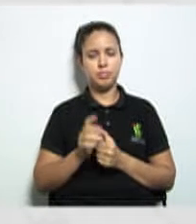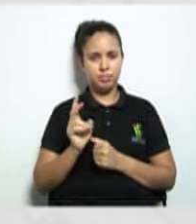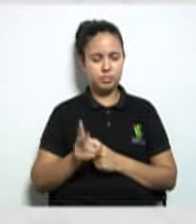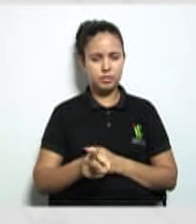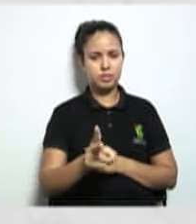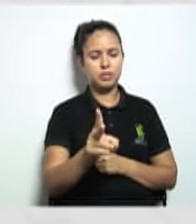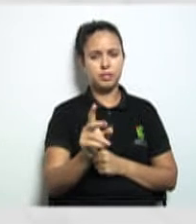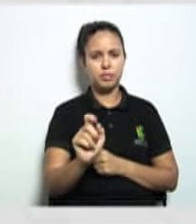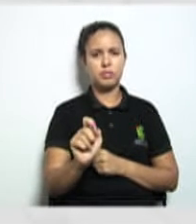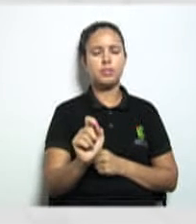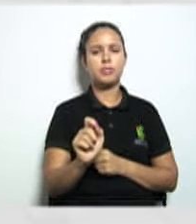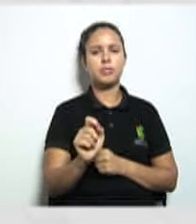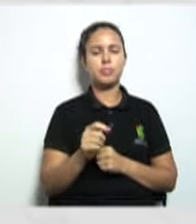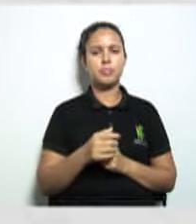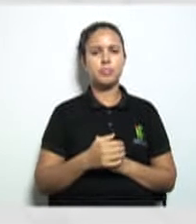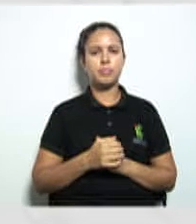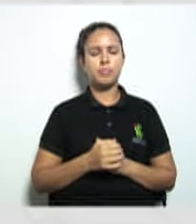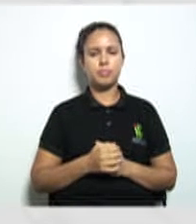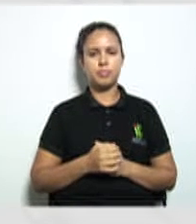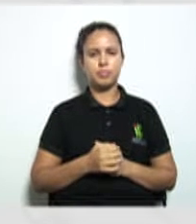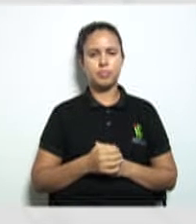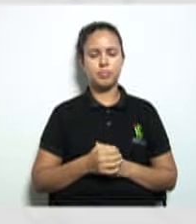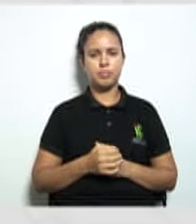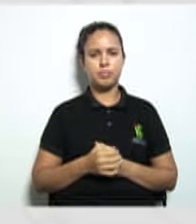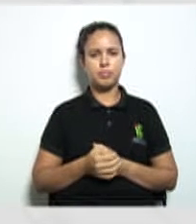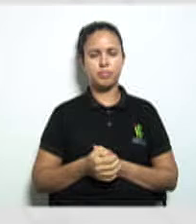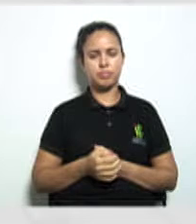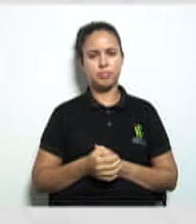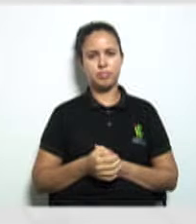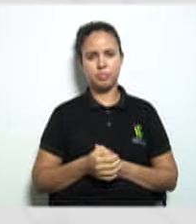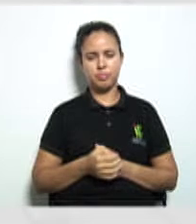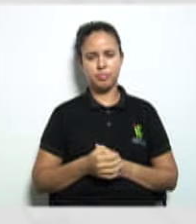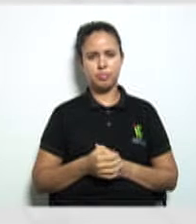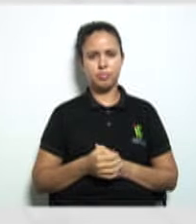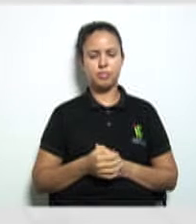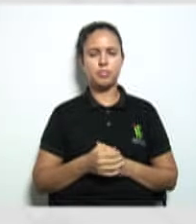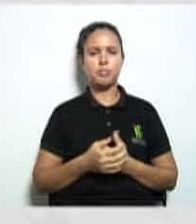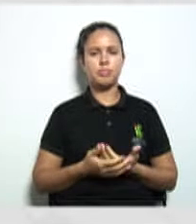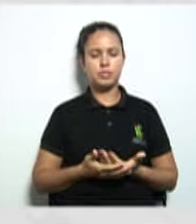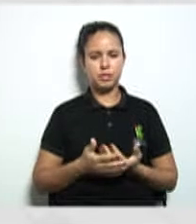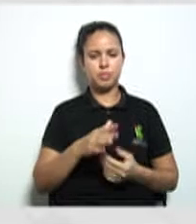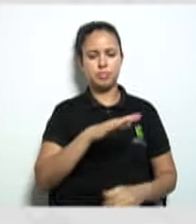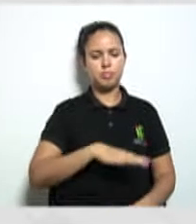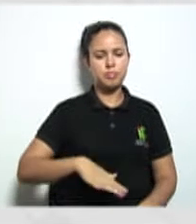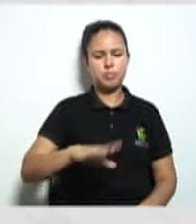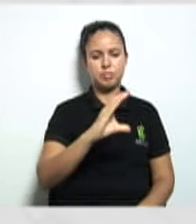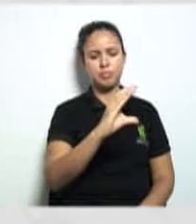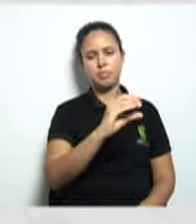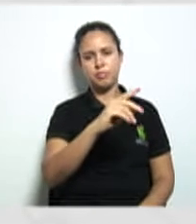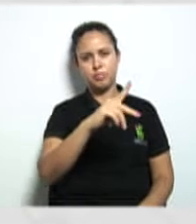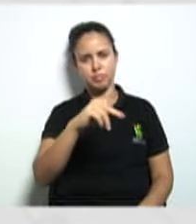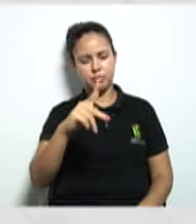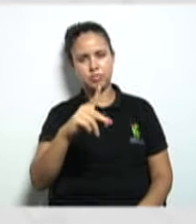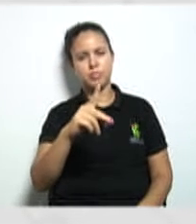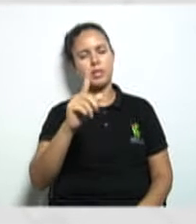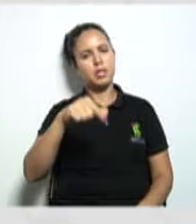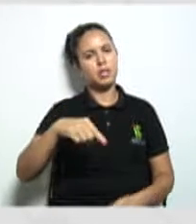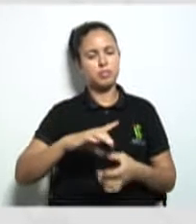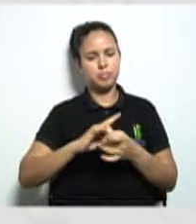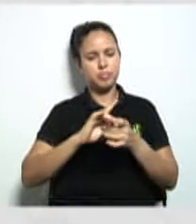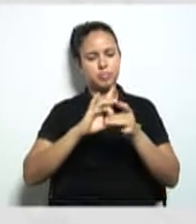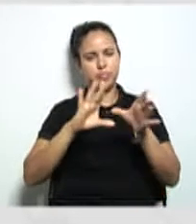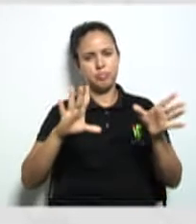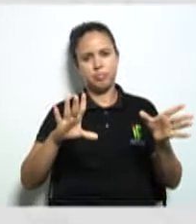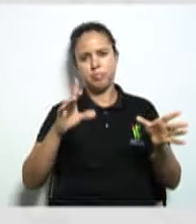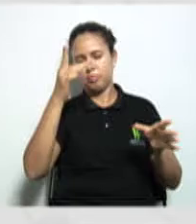Continuando aqui, ainda sobre a cooperativa, né? Então, as cooperativas é aberta a todas as pessoas